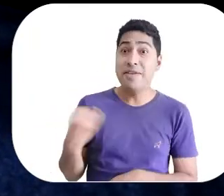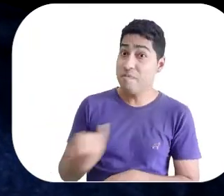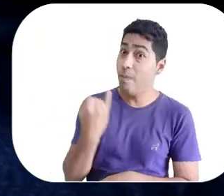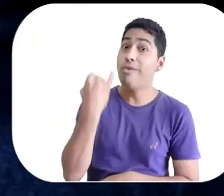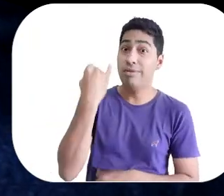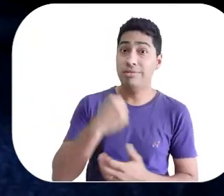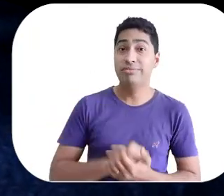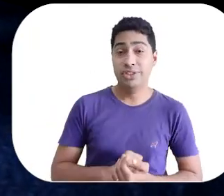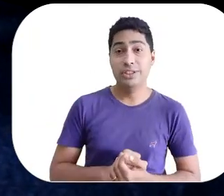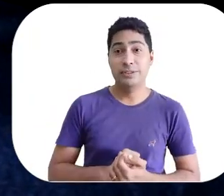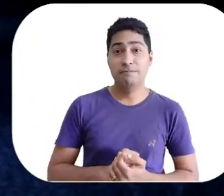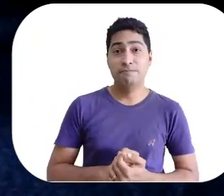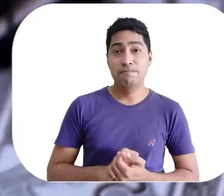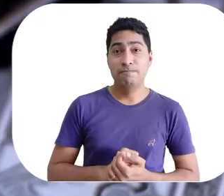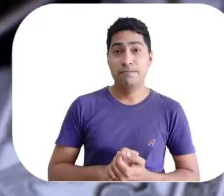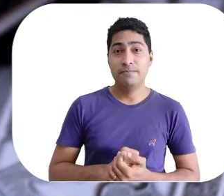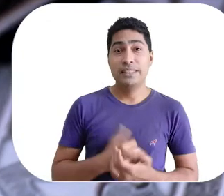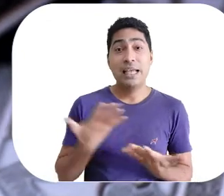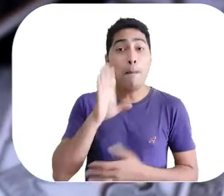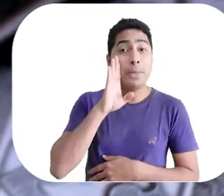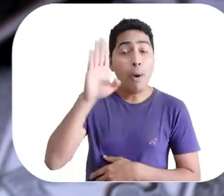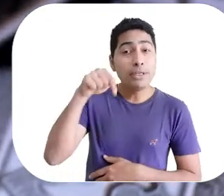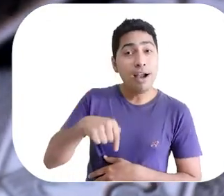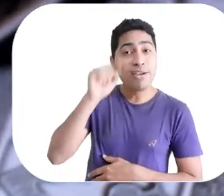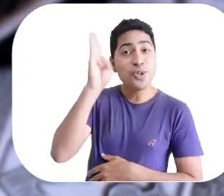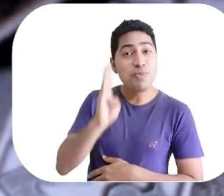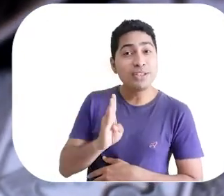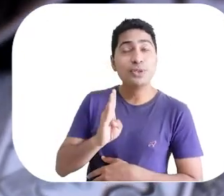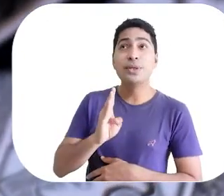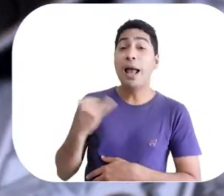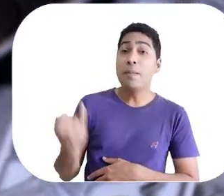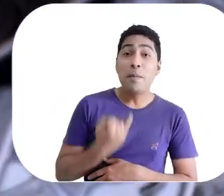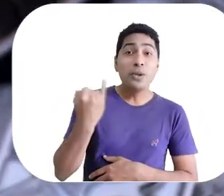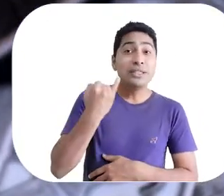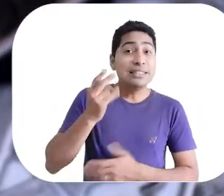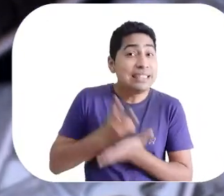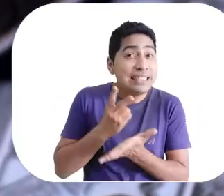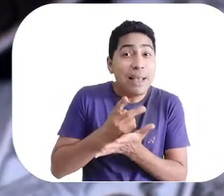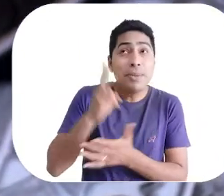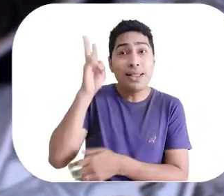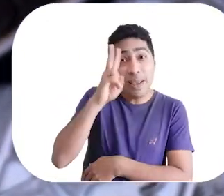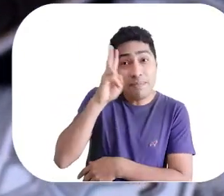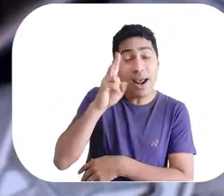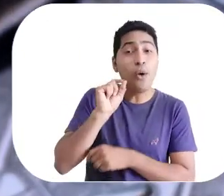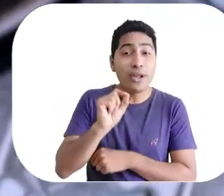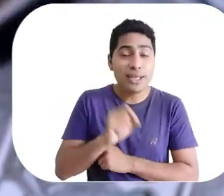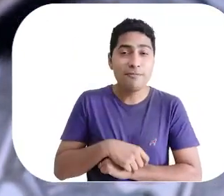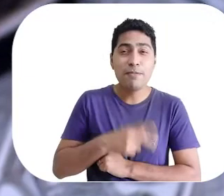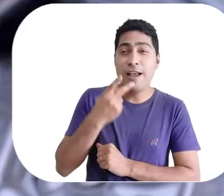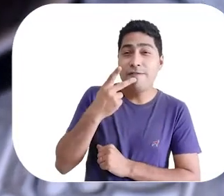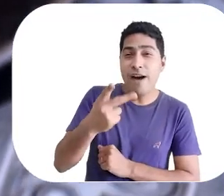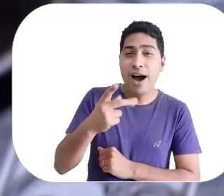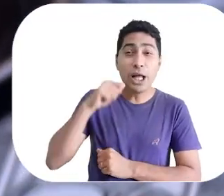importante. E principalmente no Brasil, né? Que é importante a gente sempre ressaltar que quando a gente fala